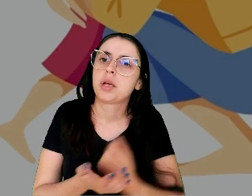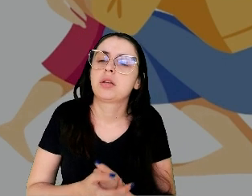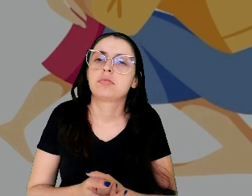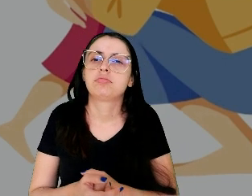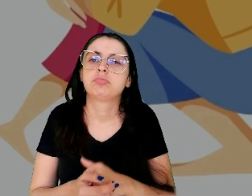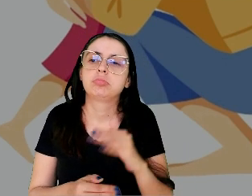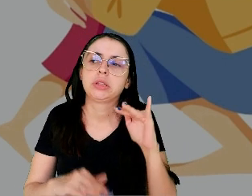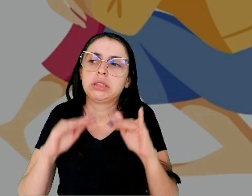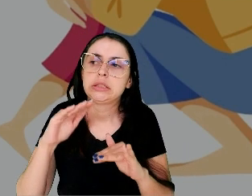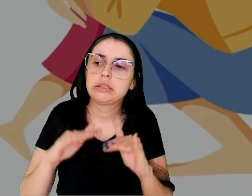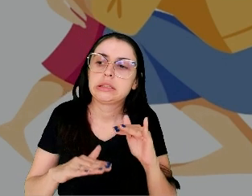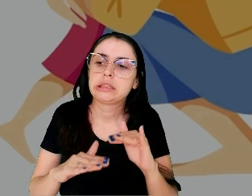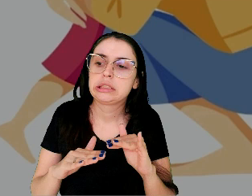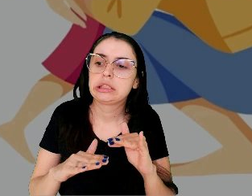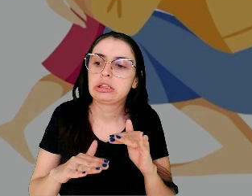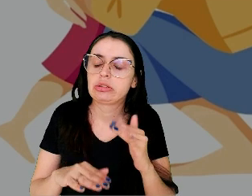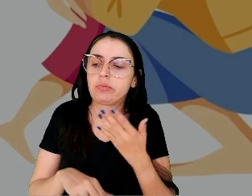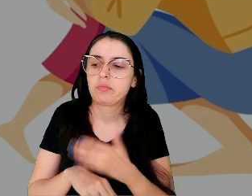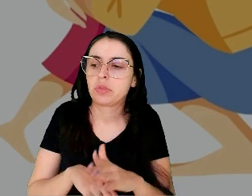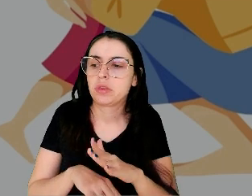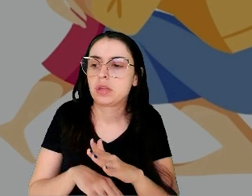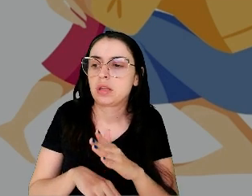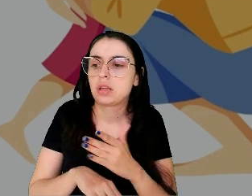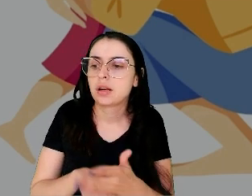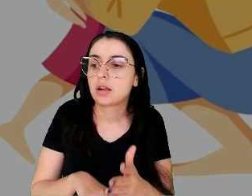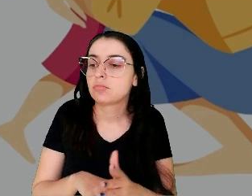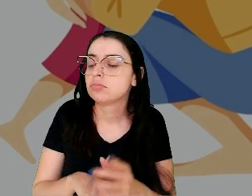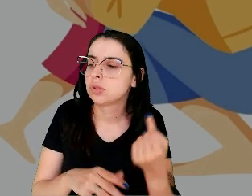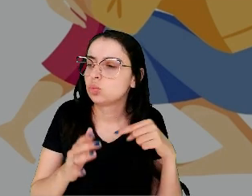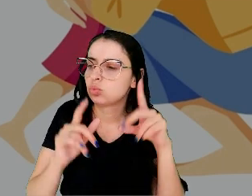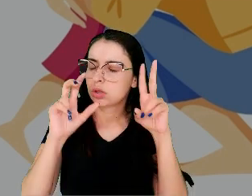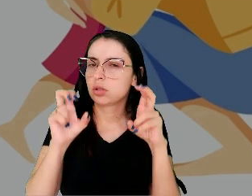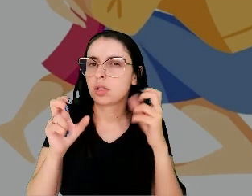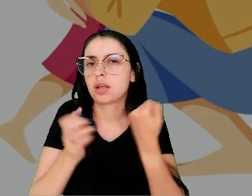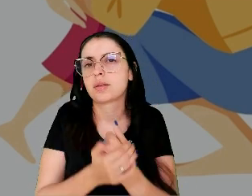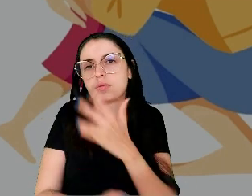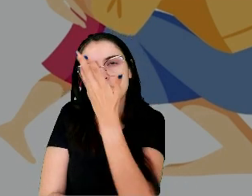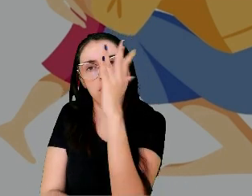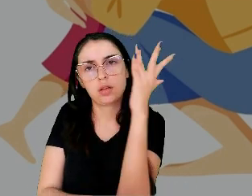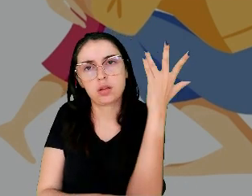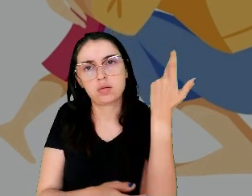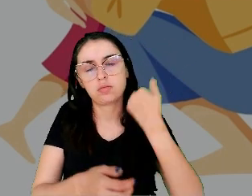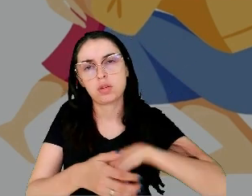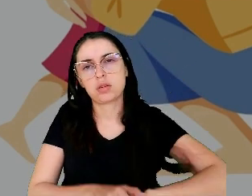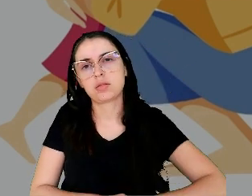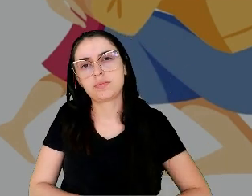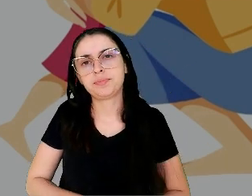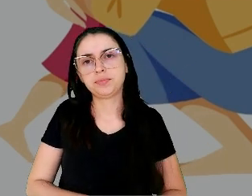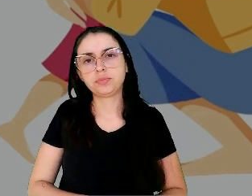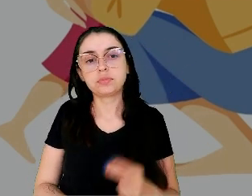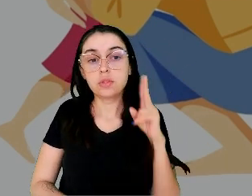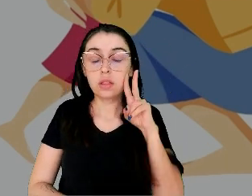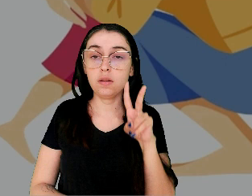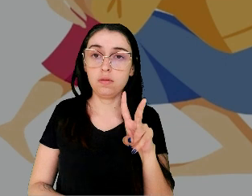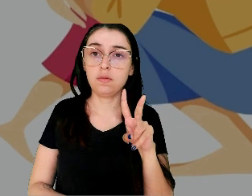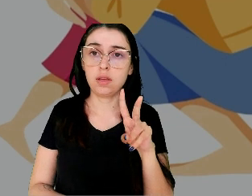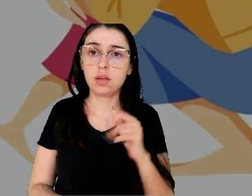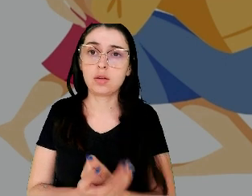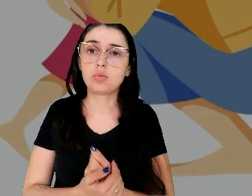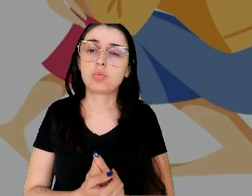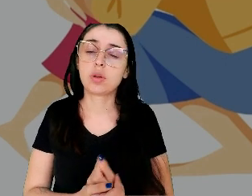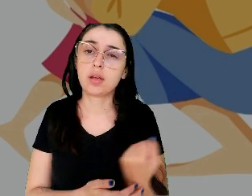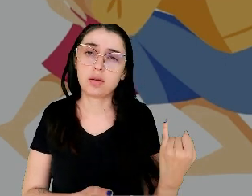tentar nos pautarmos em elementos da natureza e enxergar